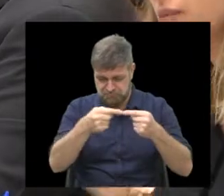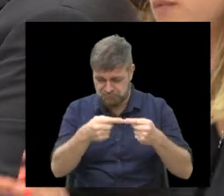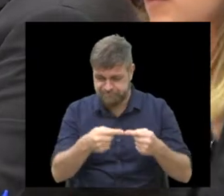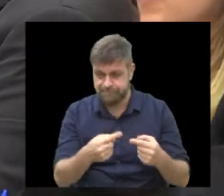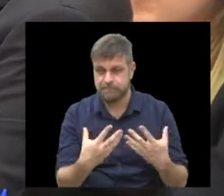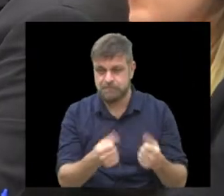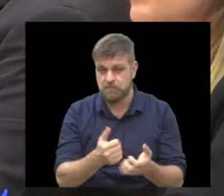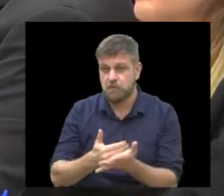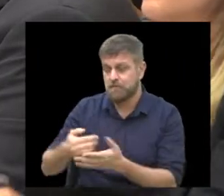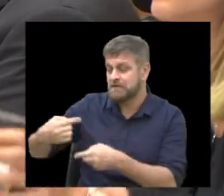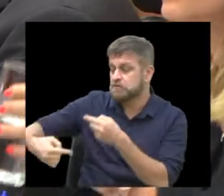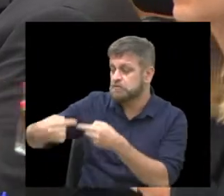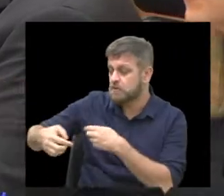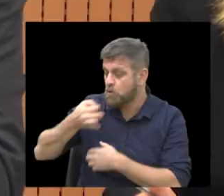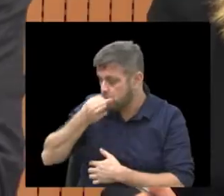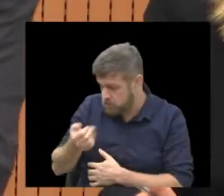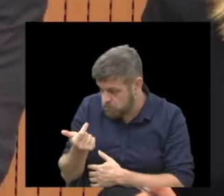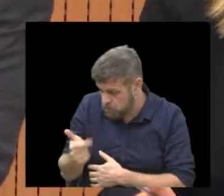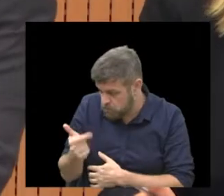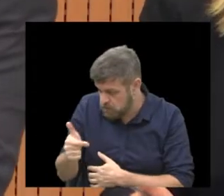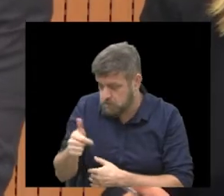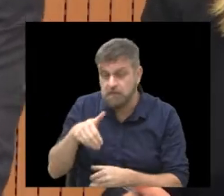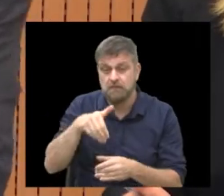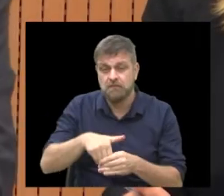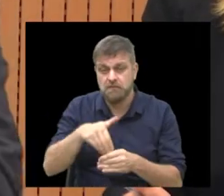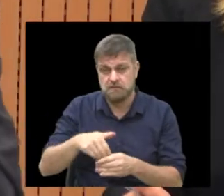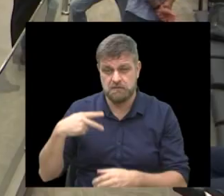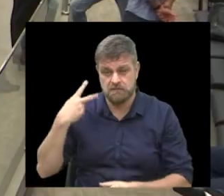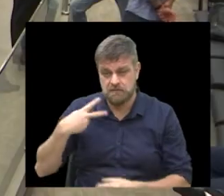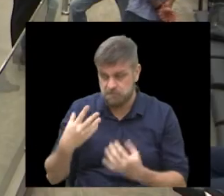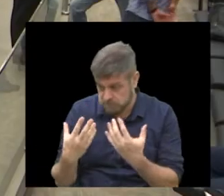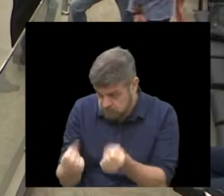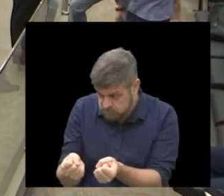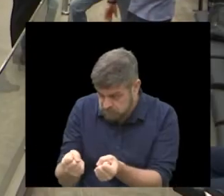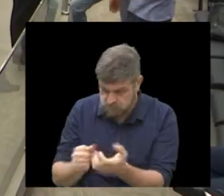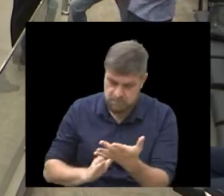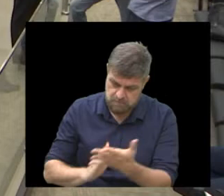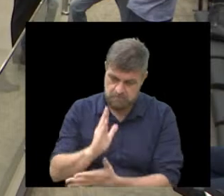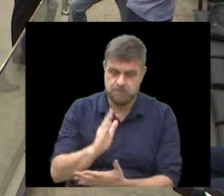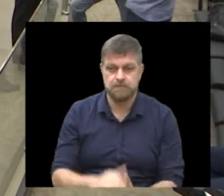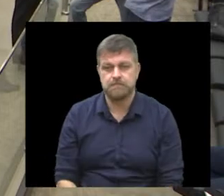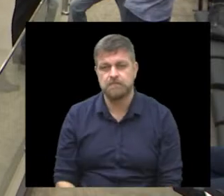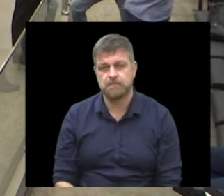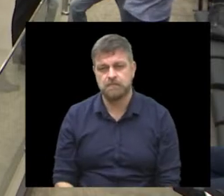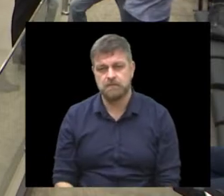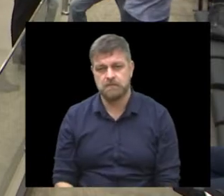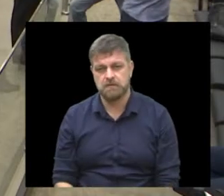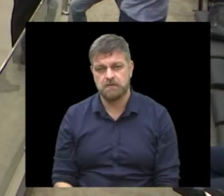moção entra em discussão. Não havendo vereadores discutir, vai à votação. Vereadores favoráveis permaneçam como estão. Aprovado.